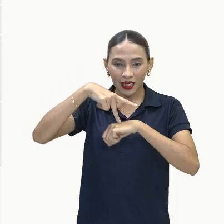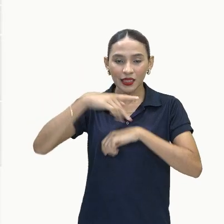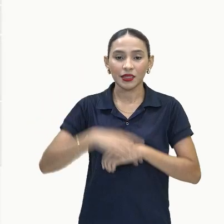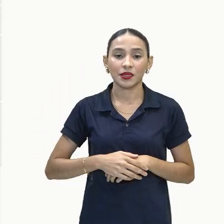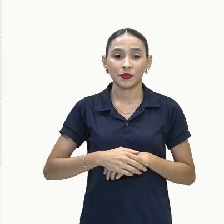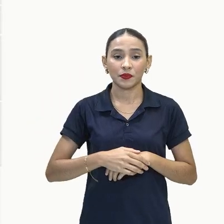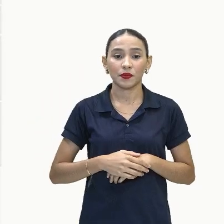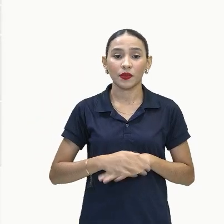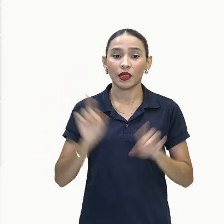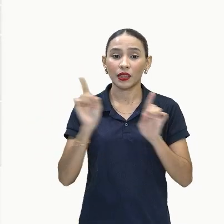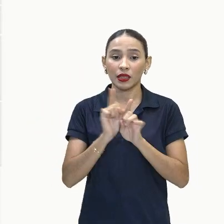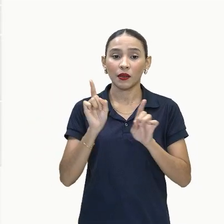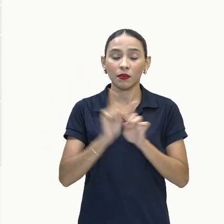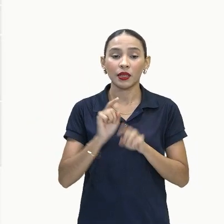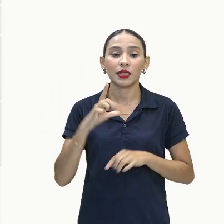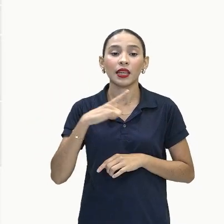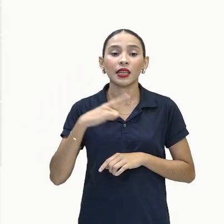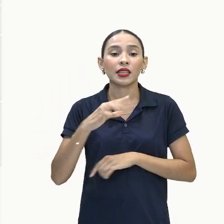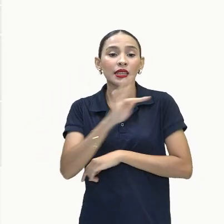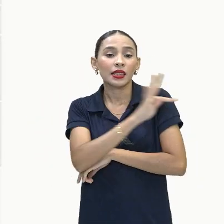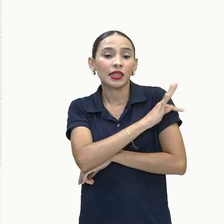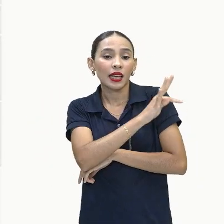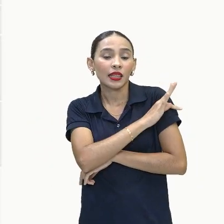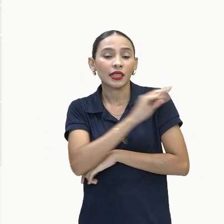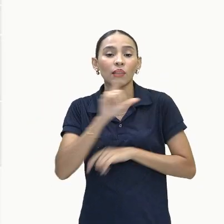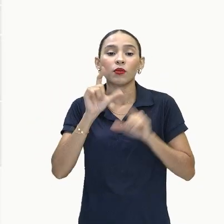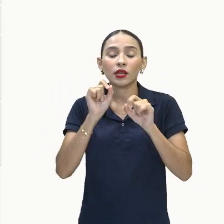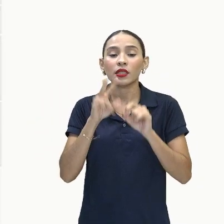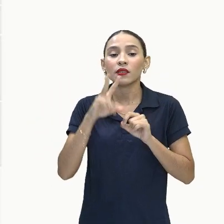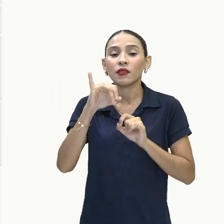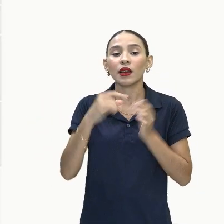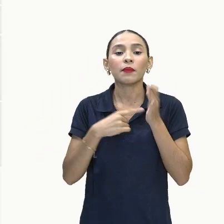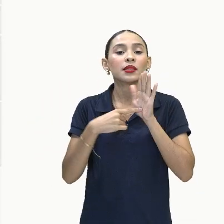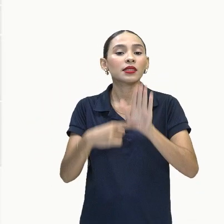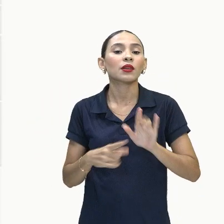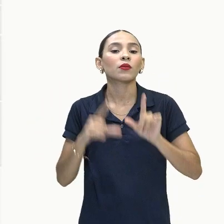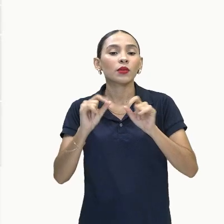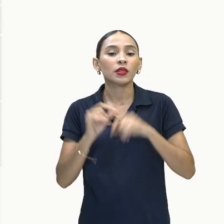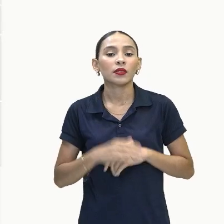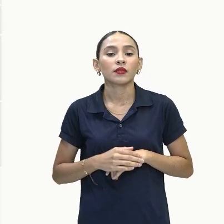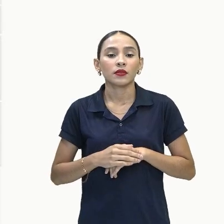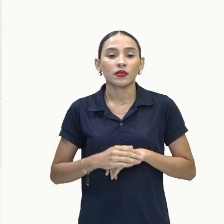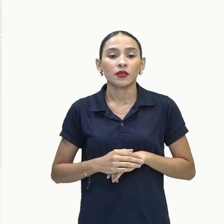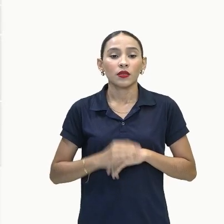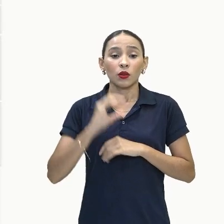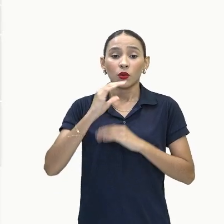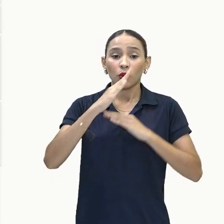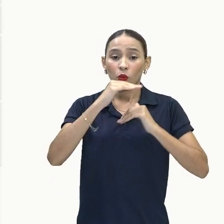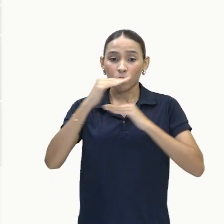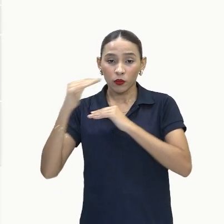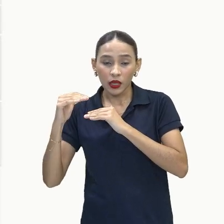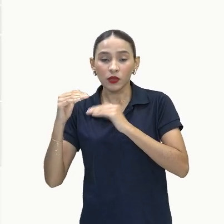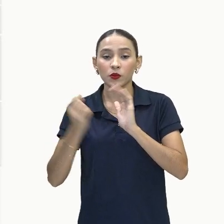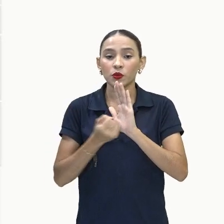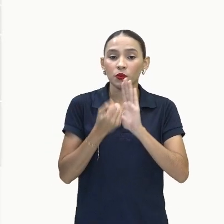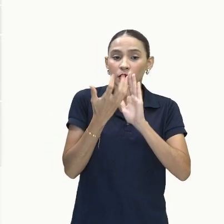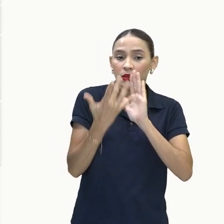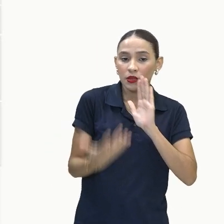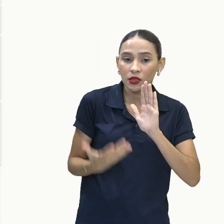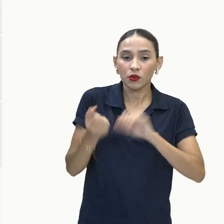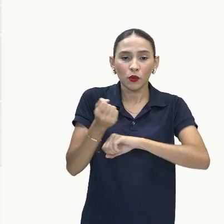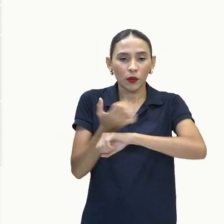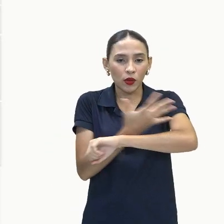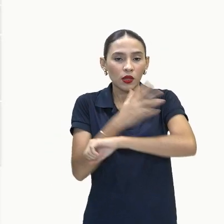tem essa influência europeia, a técnica, ele vai buscar o quê? A fragmentação do cubismo, expressionismo, emoção